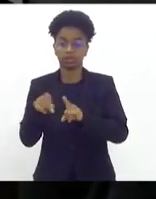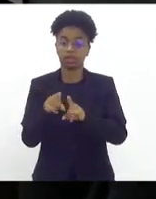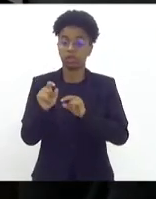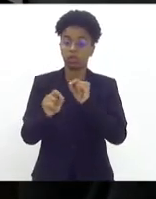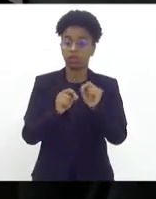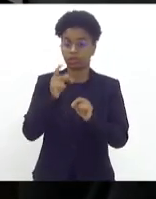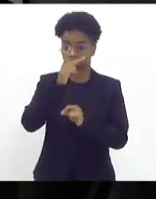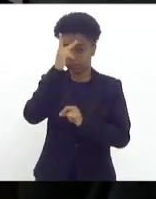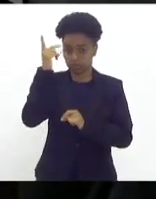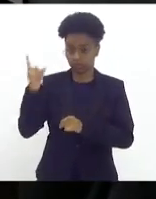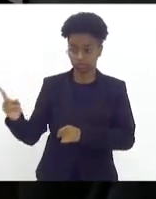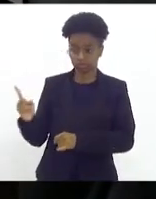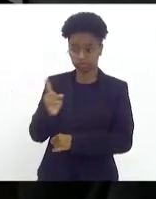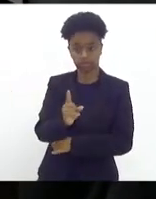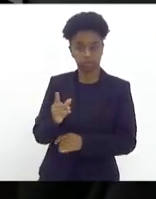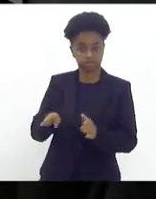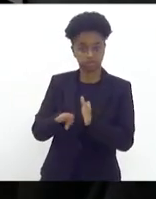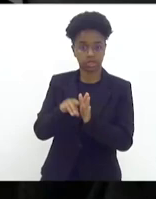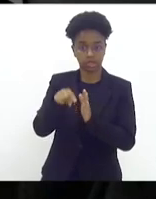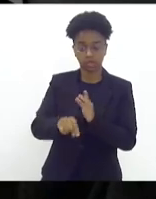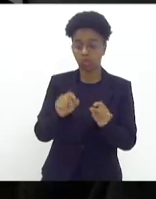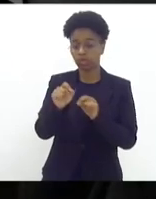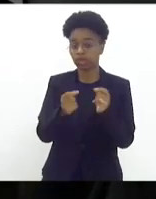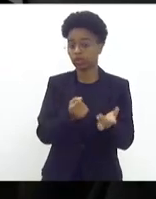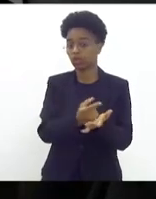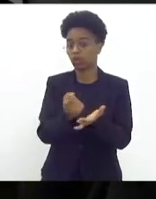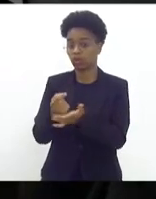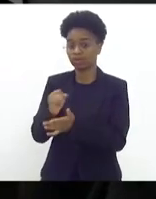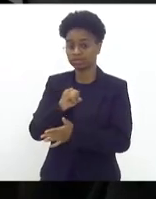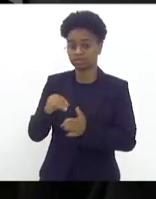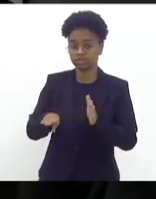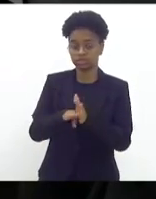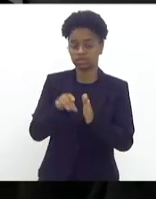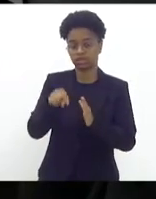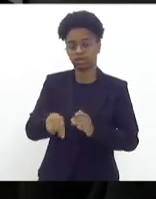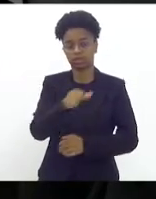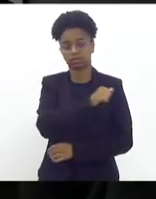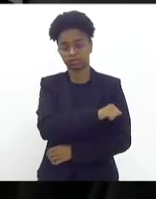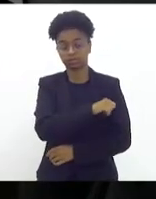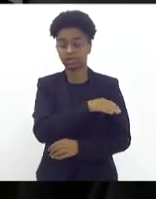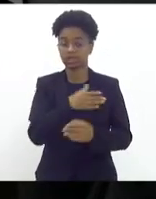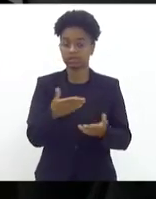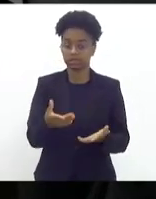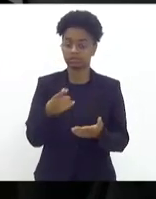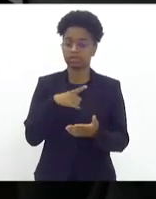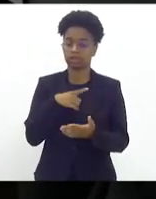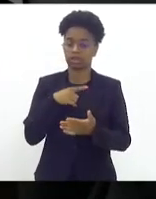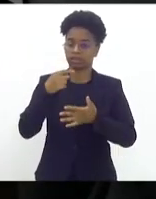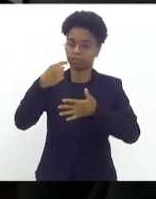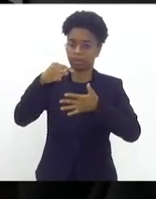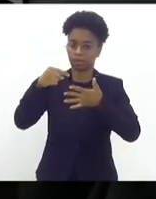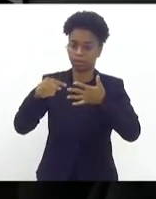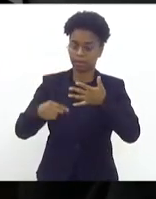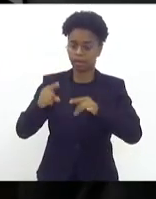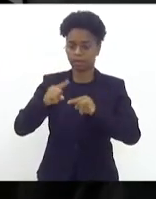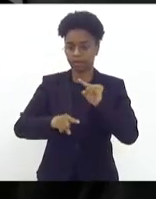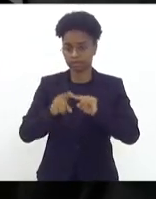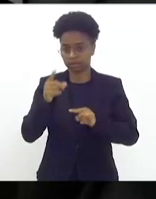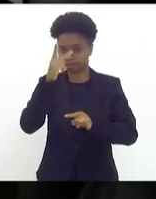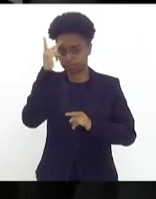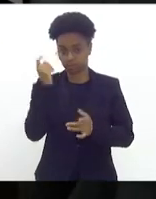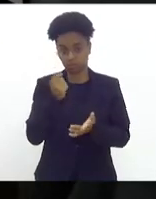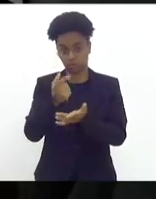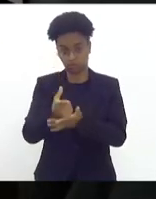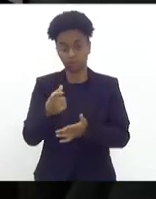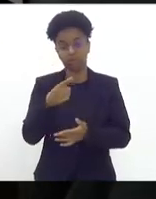turista internacional consome quando ele vem ao nosso Estado. E, dentre, né, esses itens,